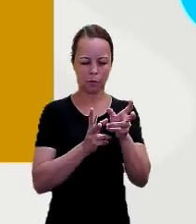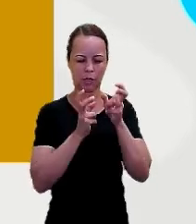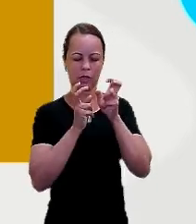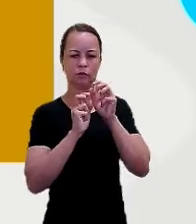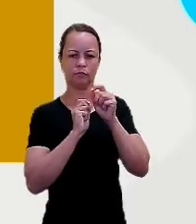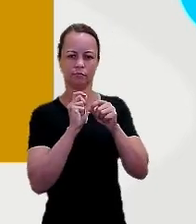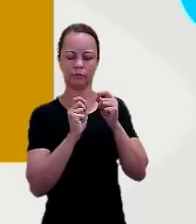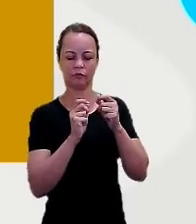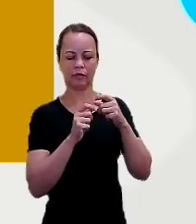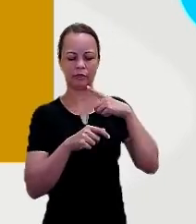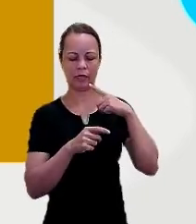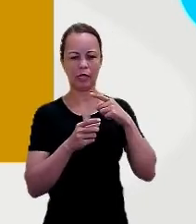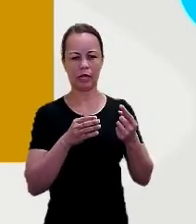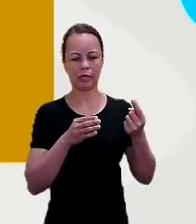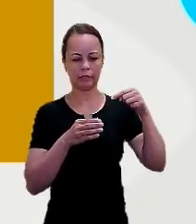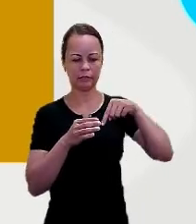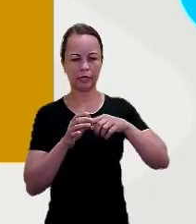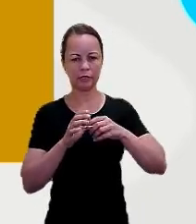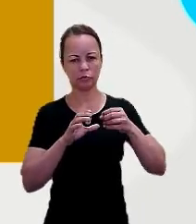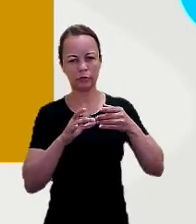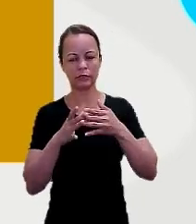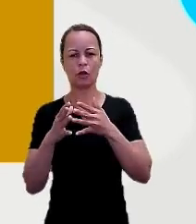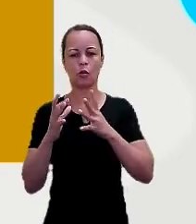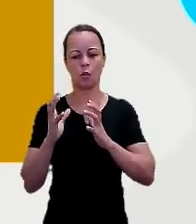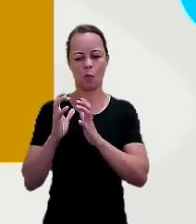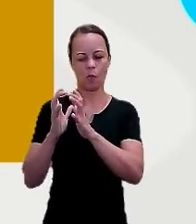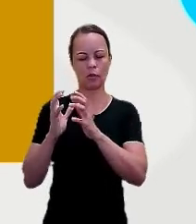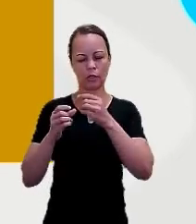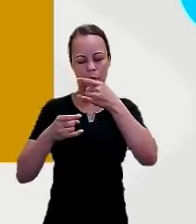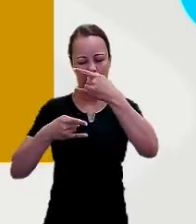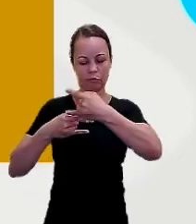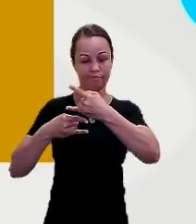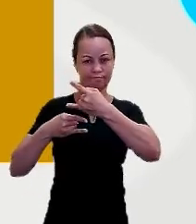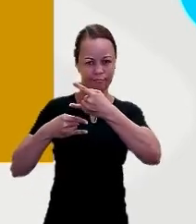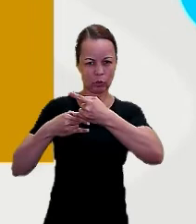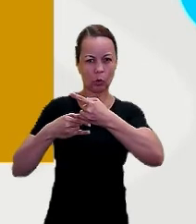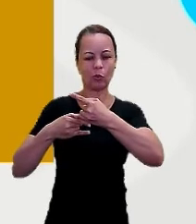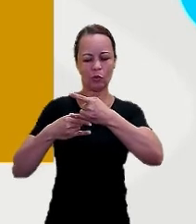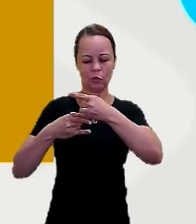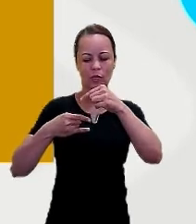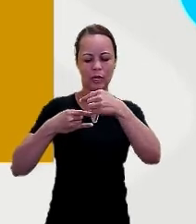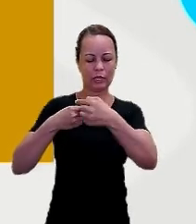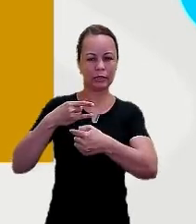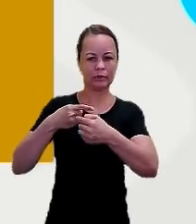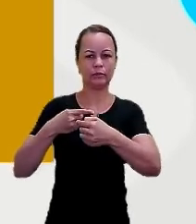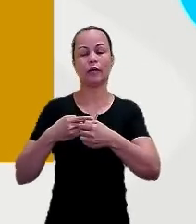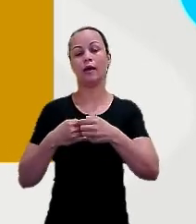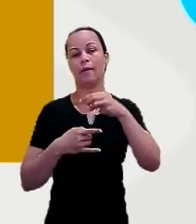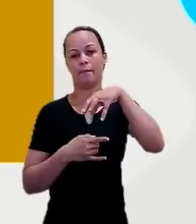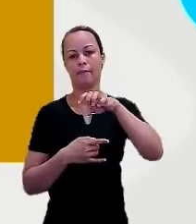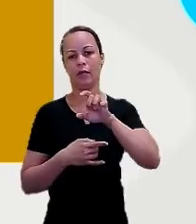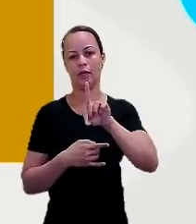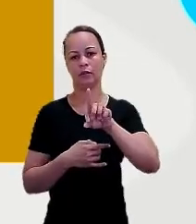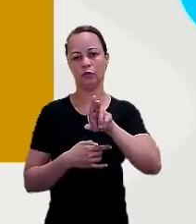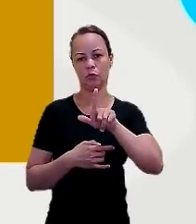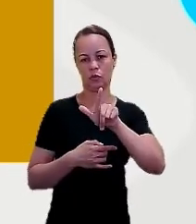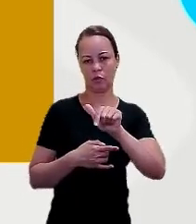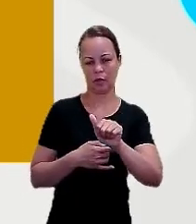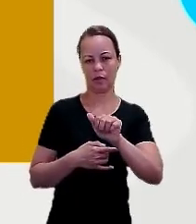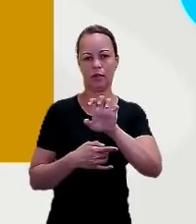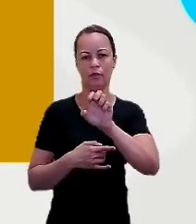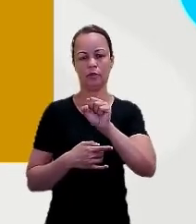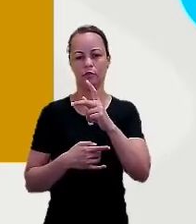E aí vai ter a transmissão, o impulso é conduzido até a coluna posterior da medula espinhal. Depois você vai